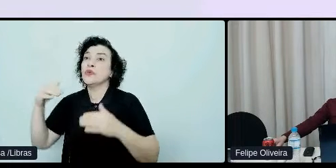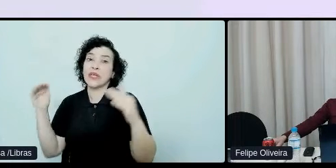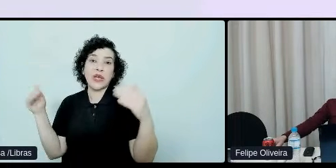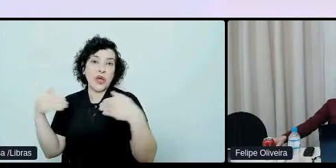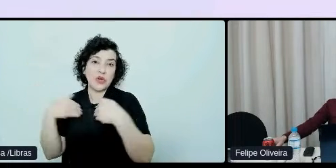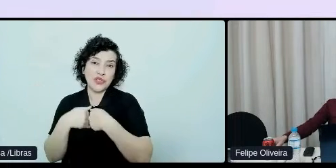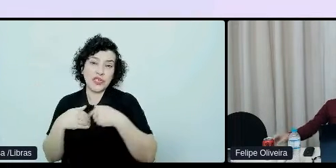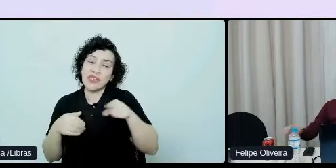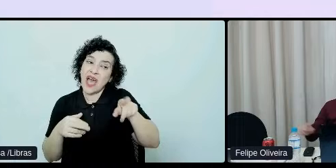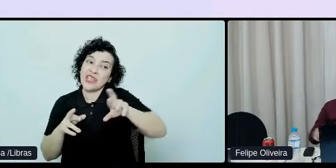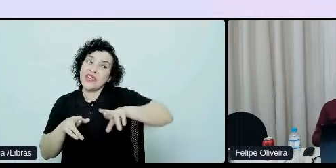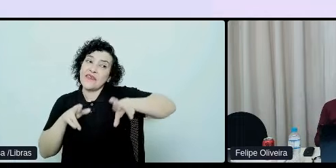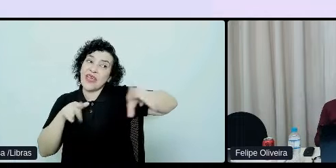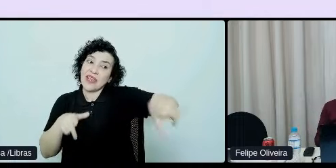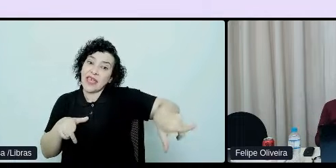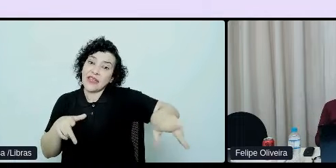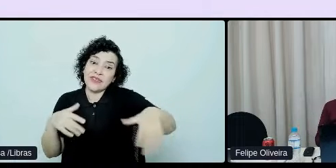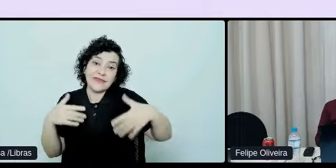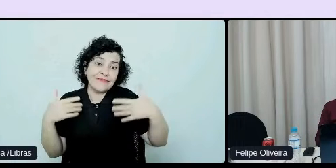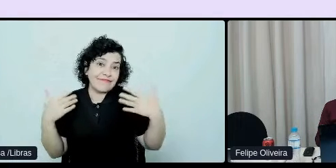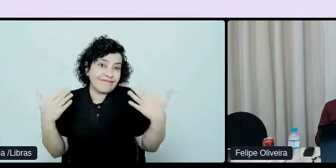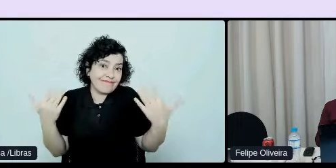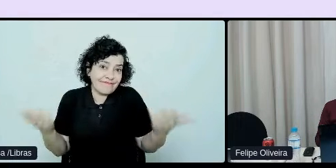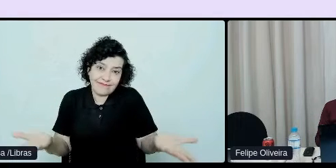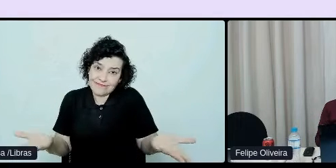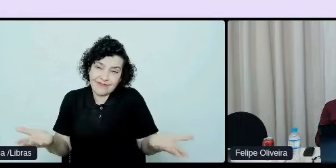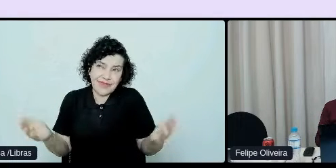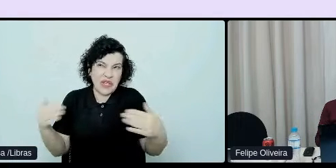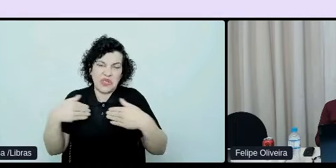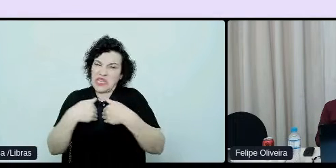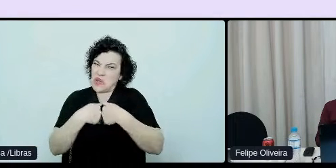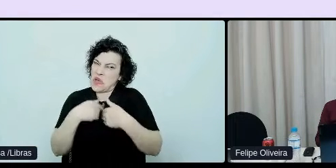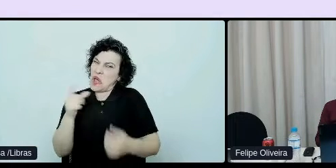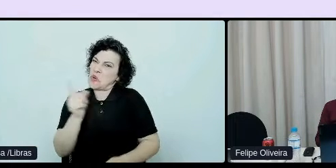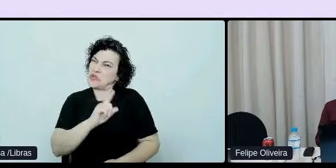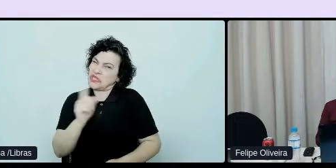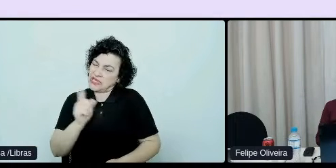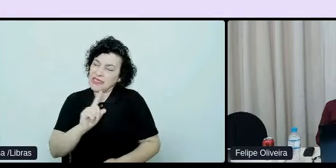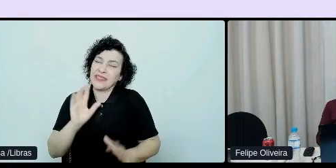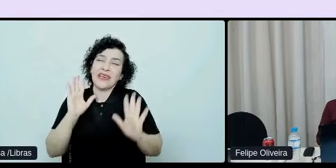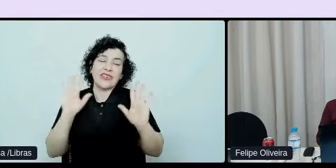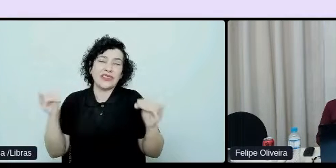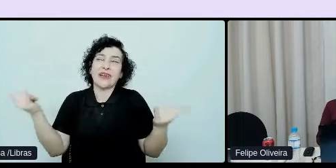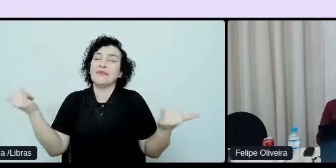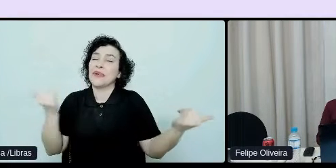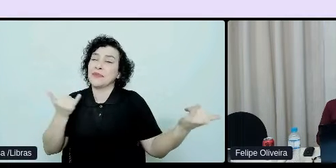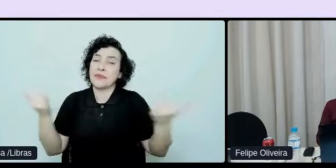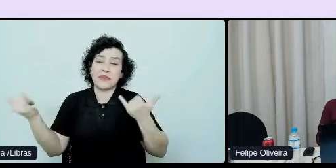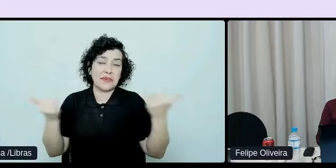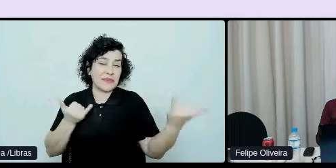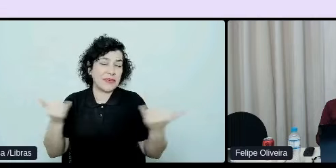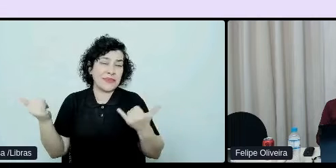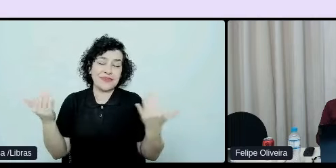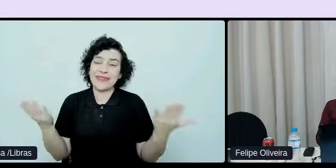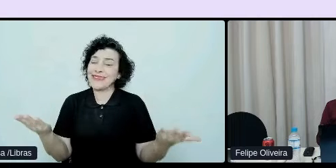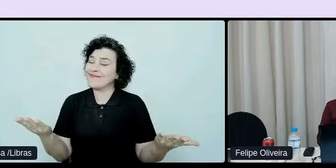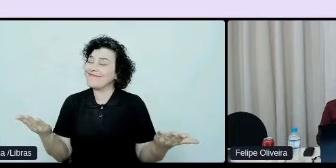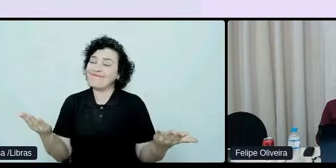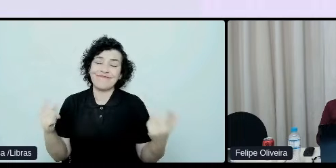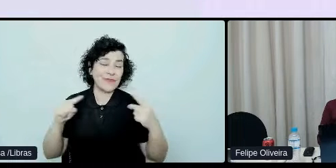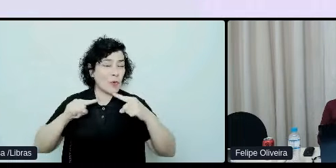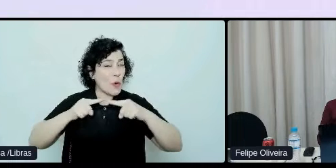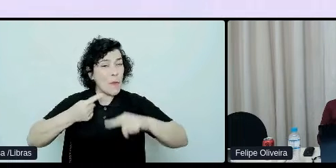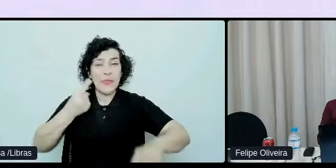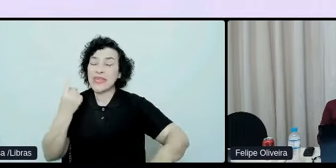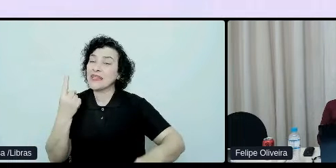como você. Então, acho que você não é autista. Esse tipo de comentário a gente escuta muito, mas é um comentário que não faz sentido,